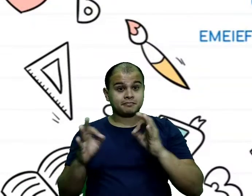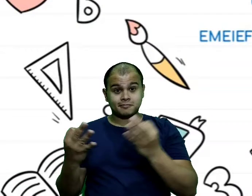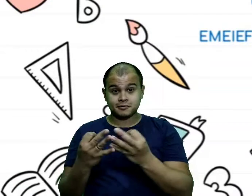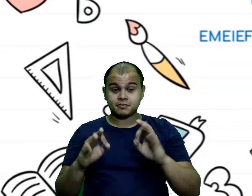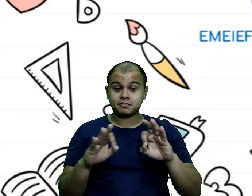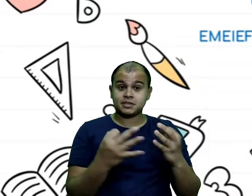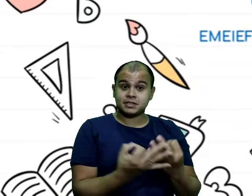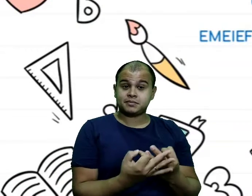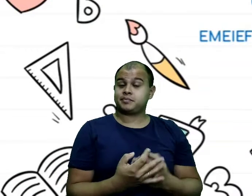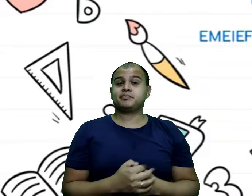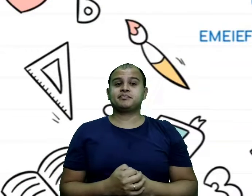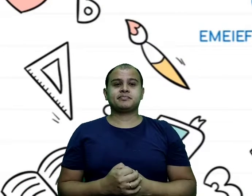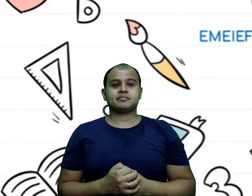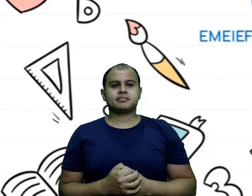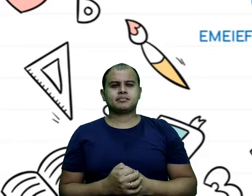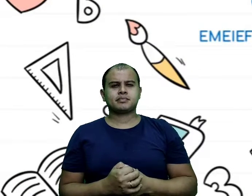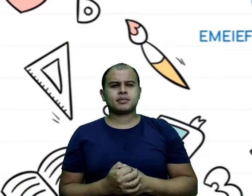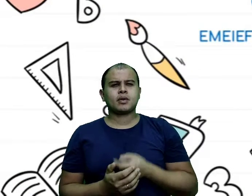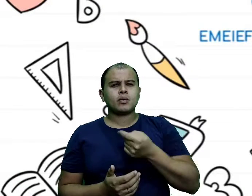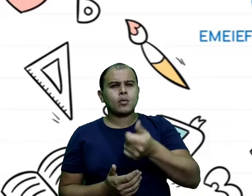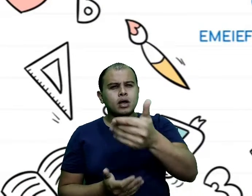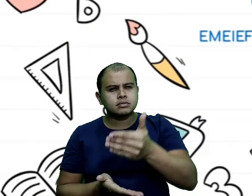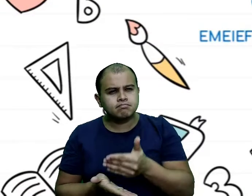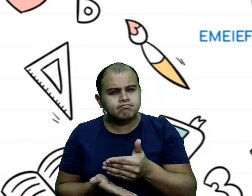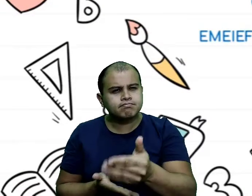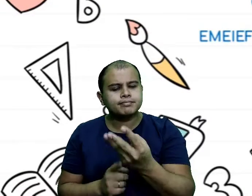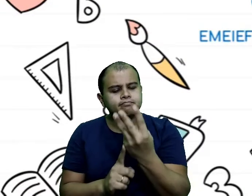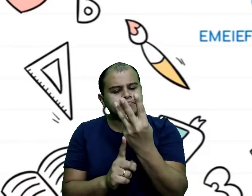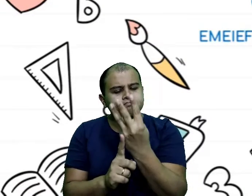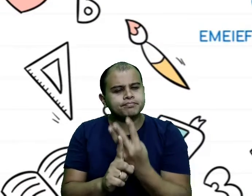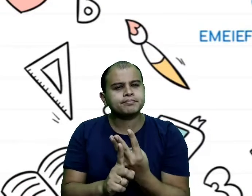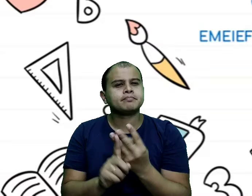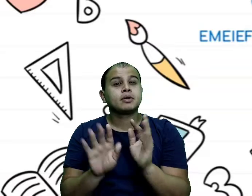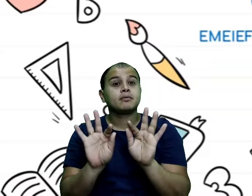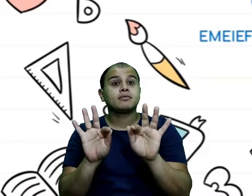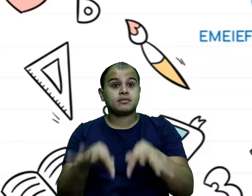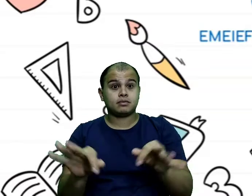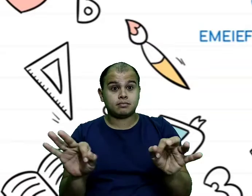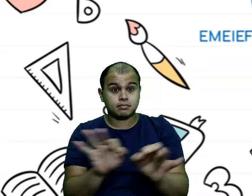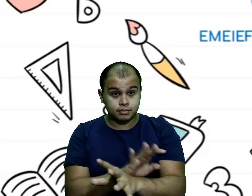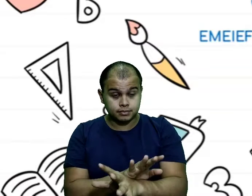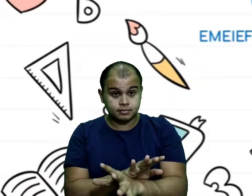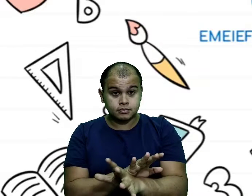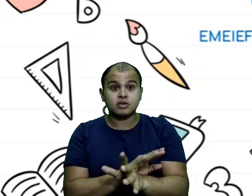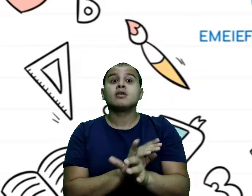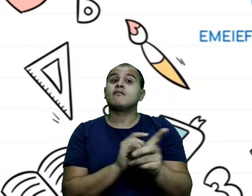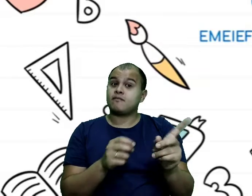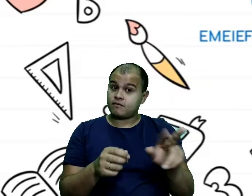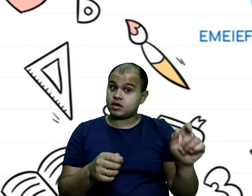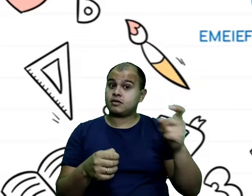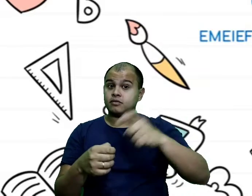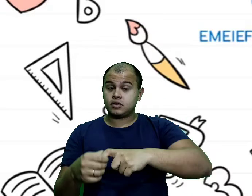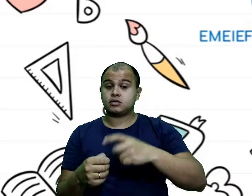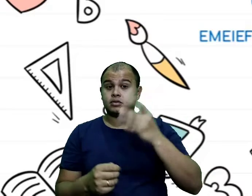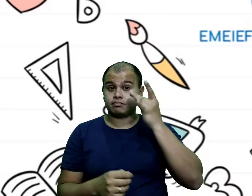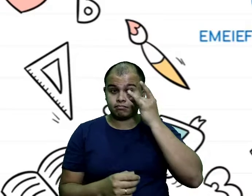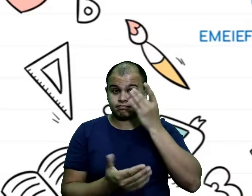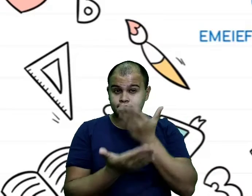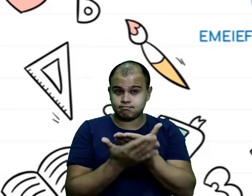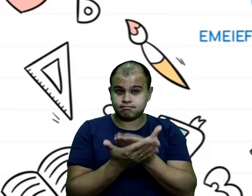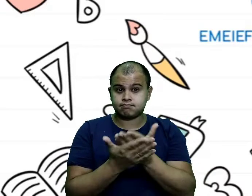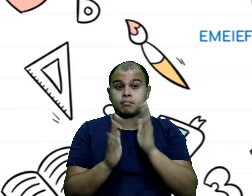Olá, famílias! Estamos aí finalizando o primeiro trimestre, com a iminência de um retorno presencial,